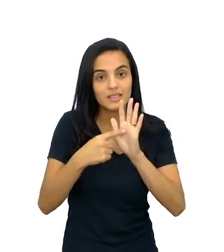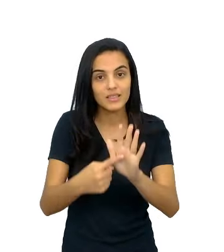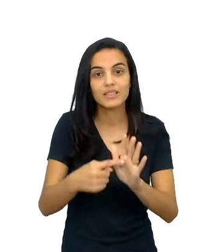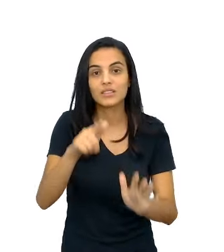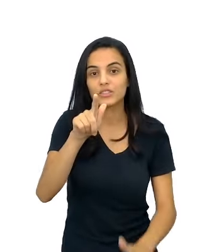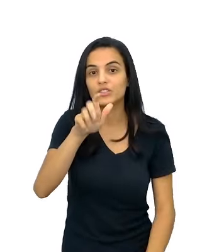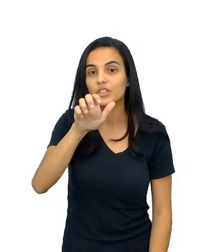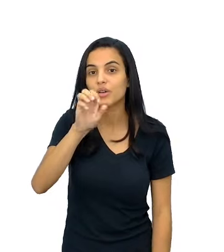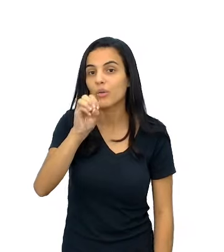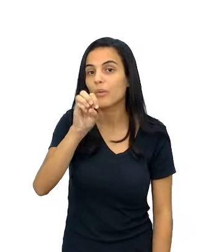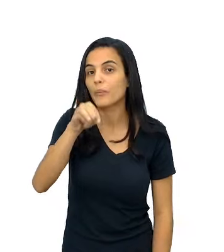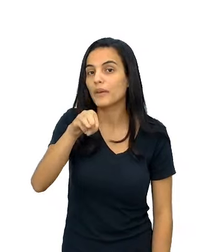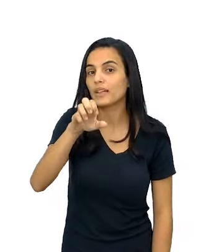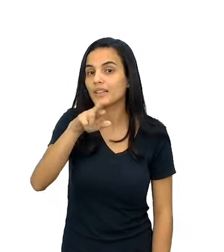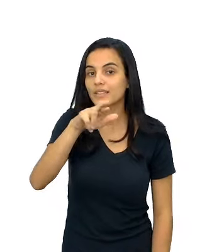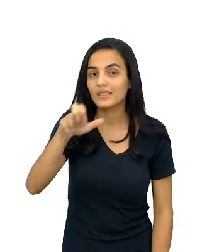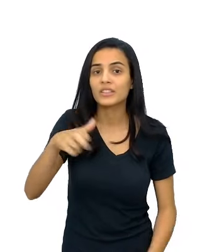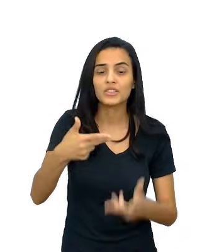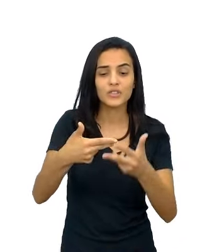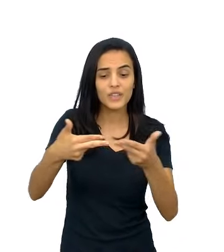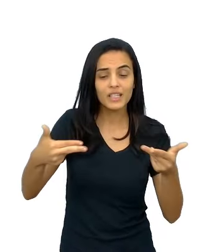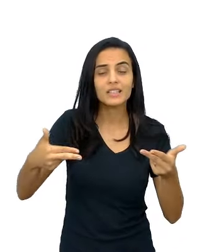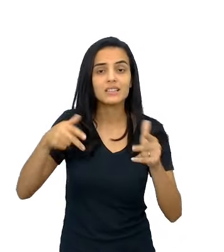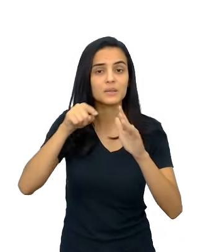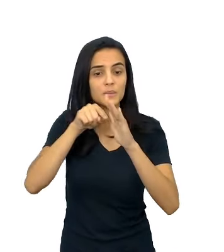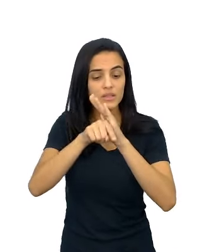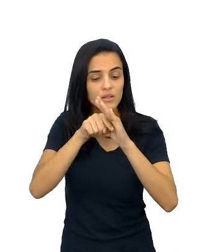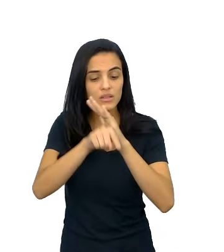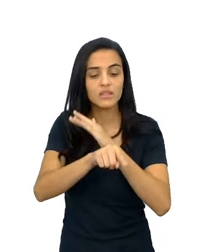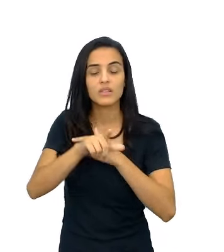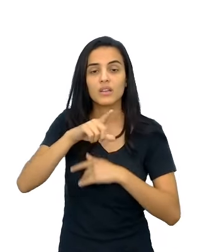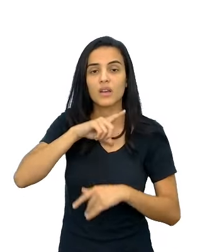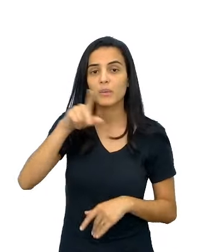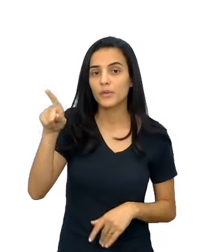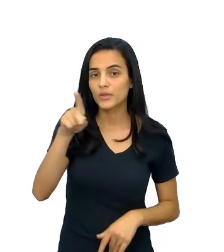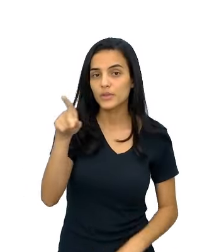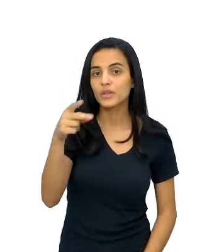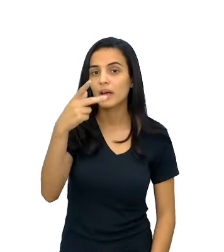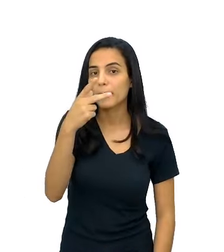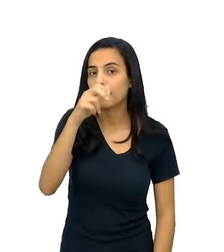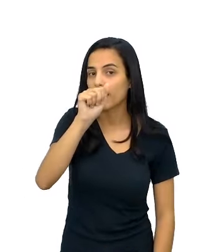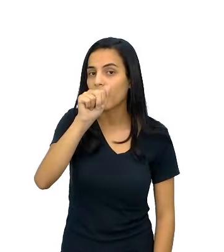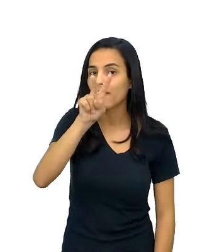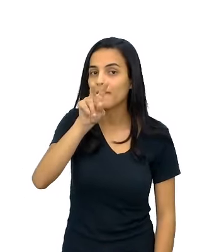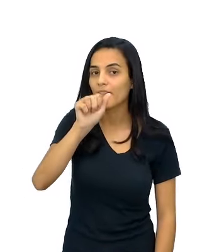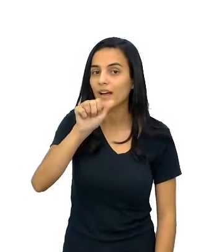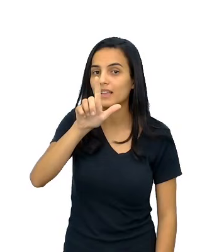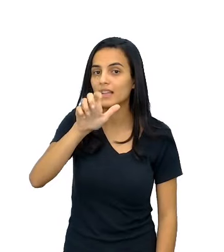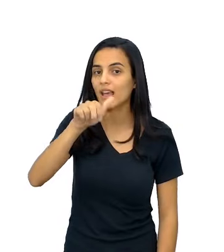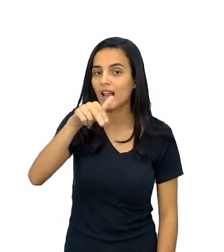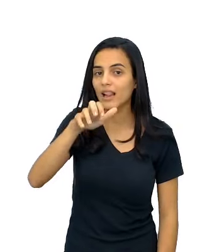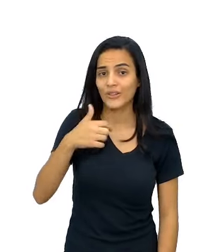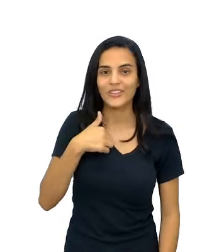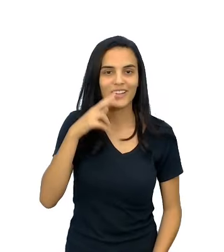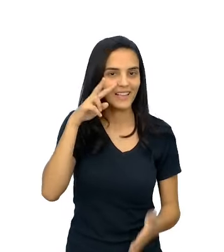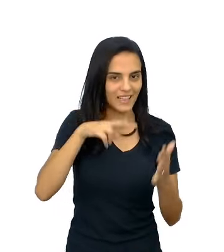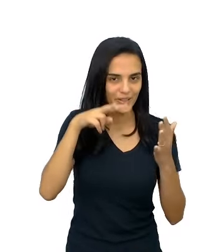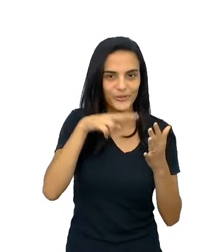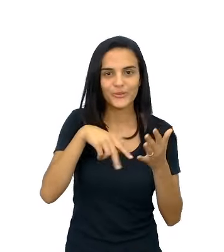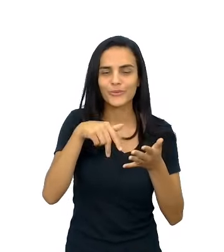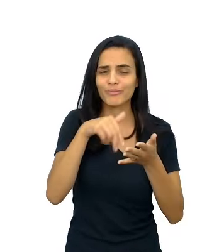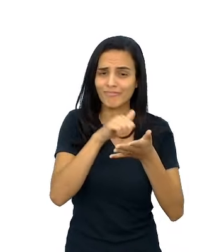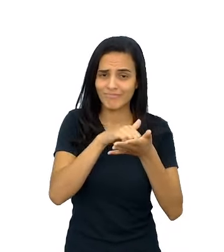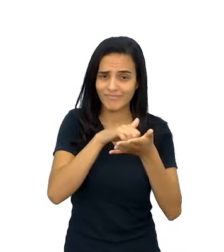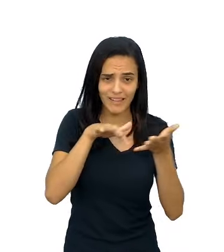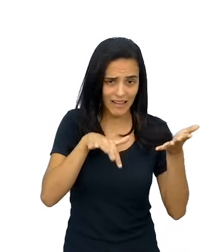Nós tivemos vários pesquisadores, né? A professora Pavanello, né? Hoje eu estava lendo um artigo dela, muito bacana, um trabalho